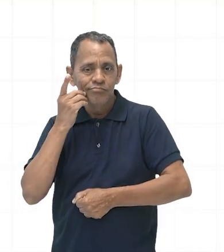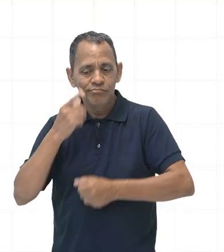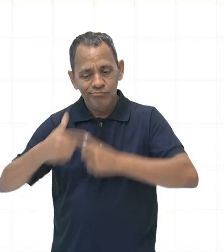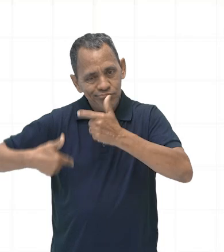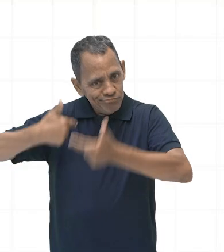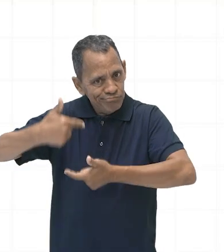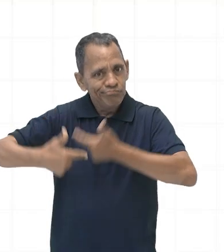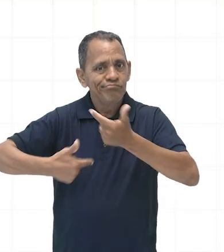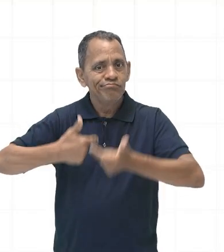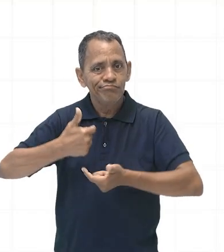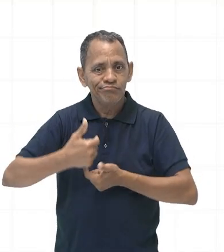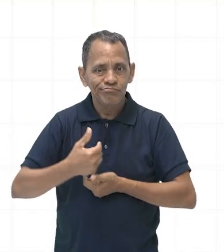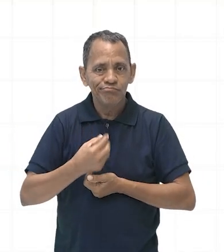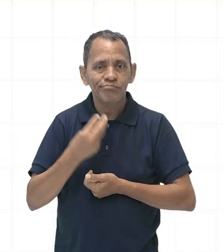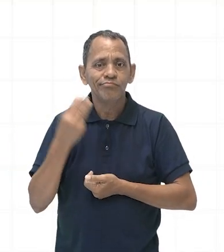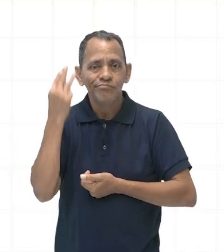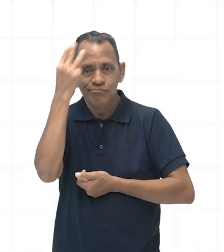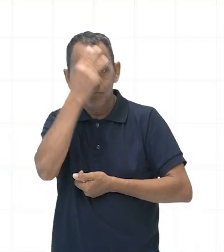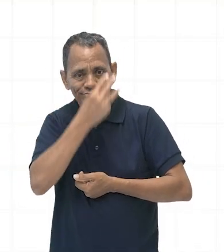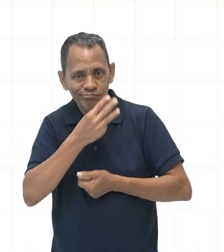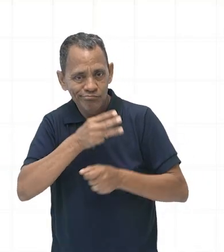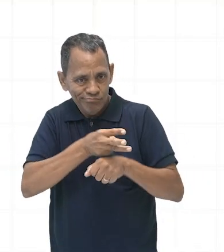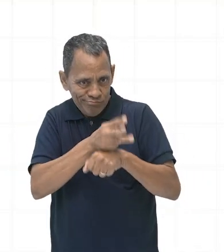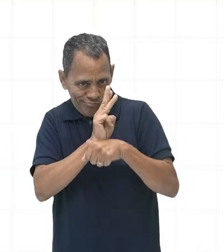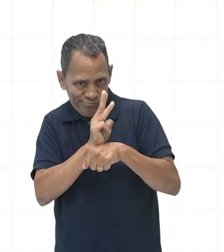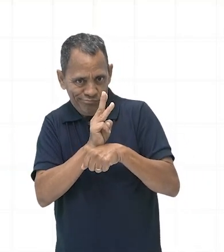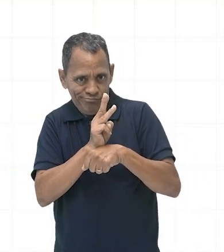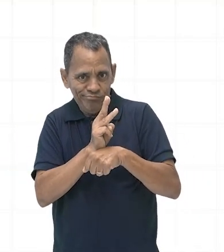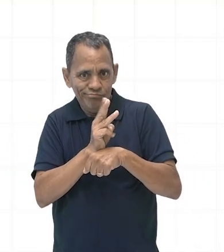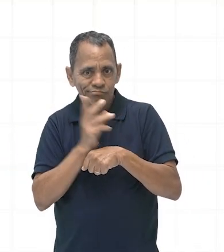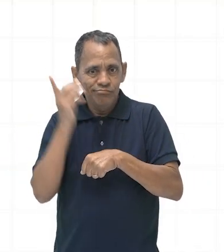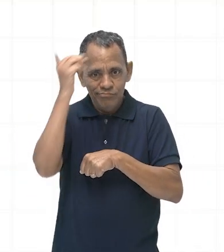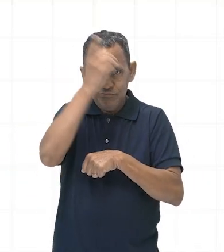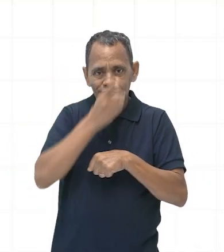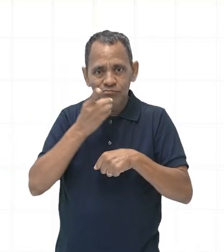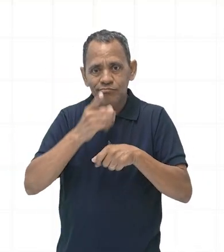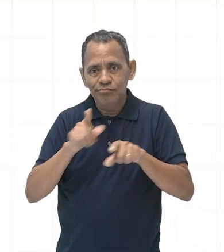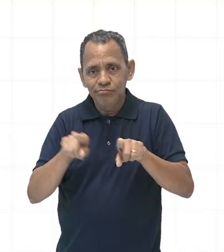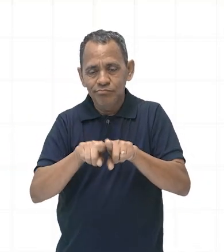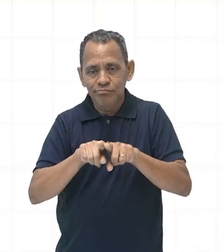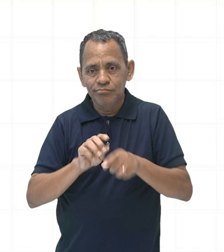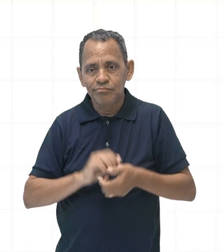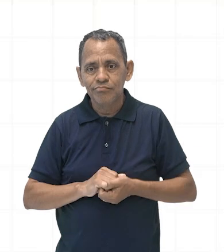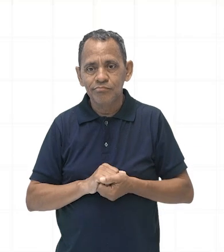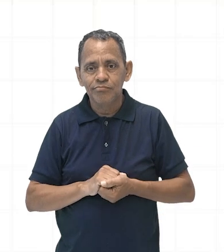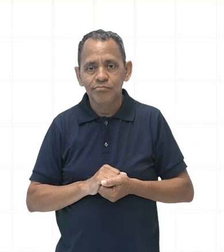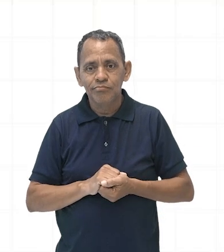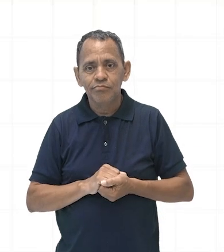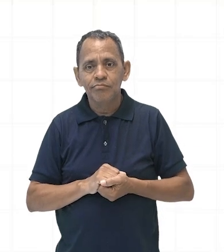trabalharam por 3 horas diárias, arrecadando 12